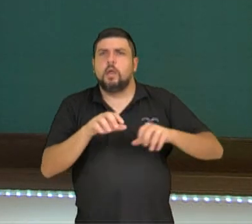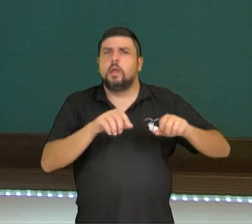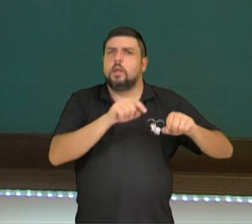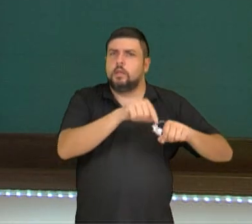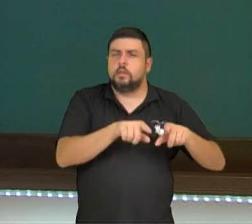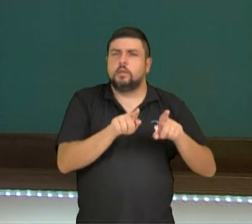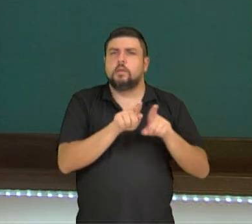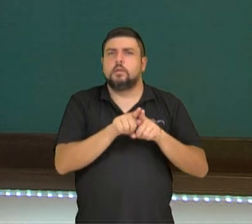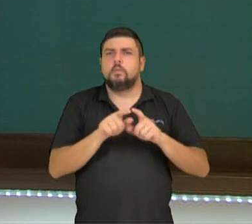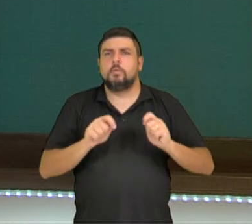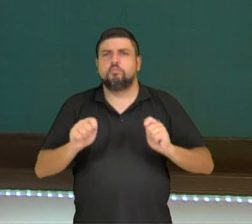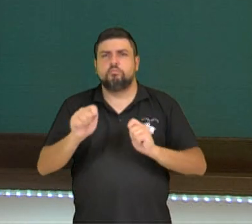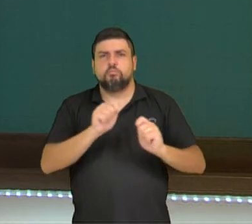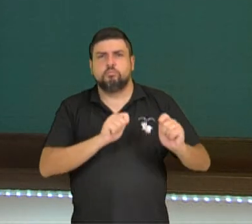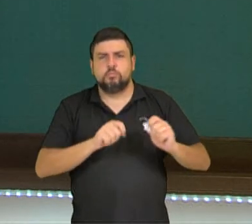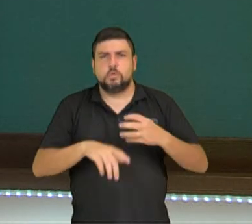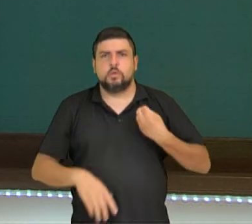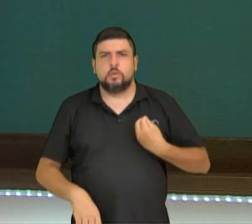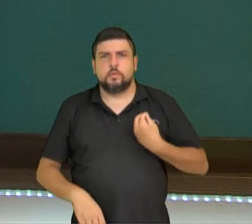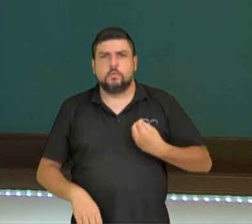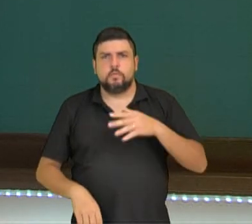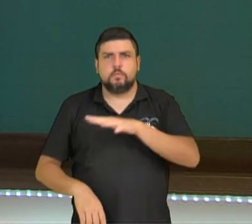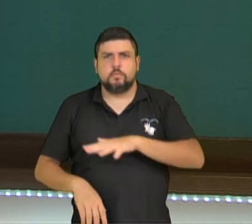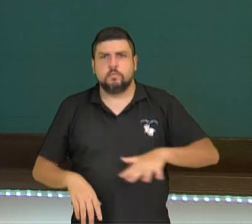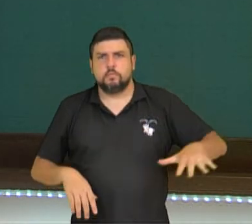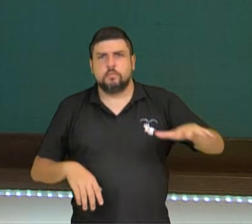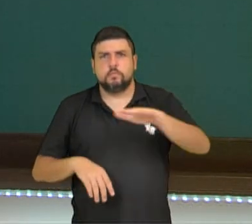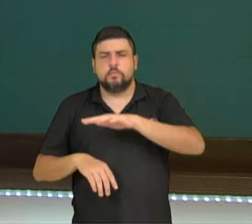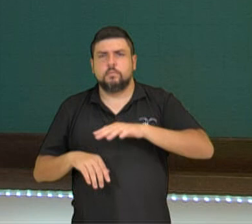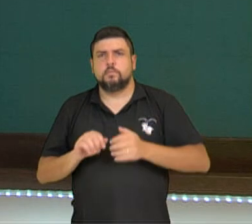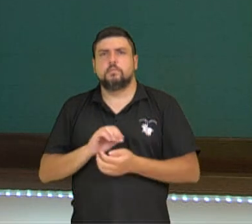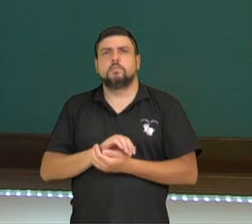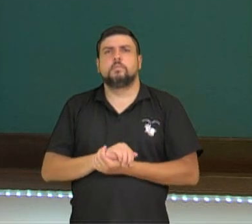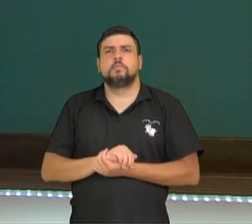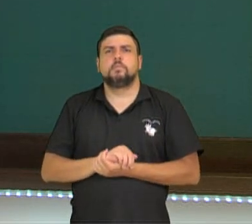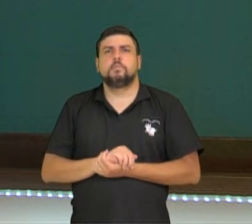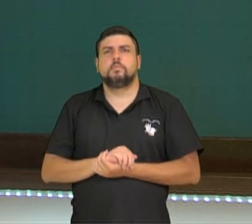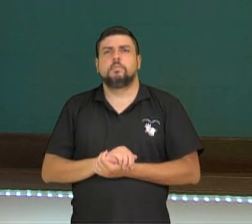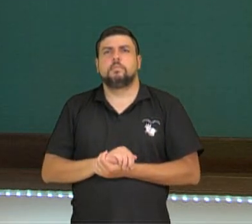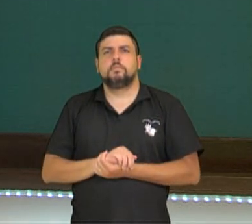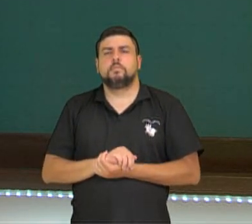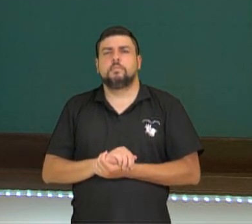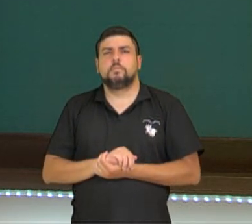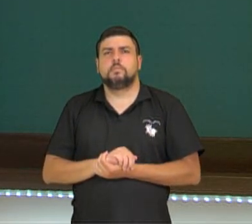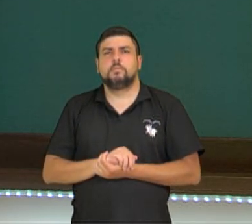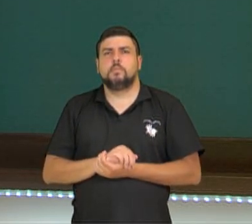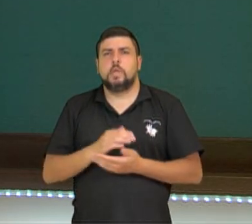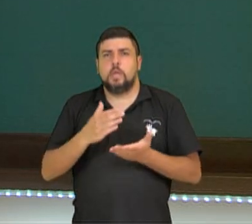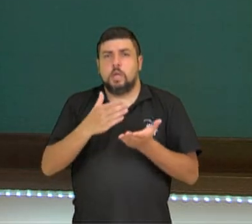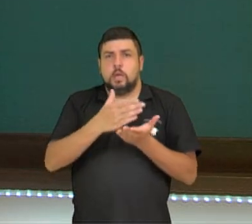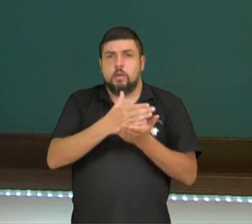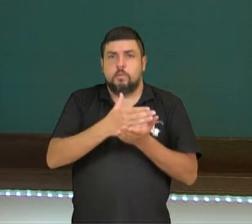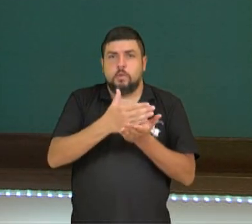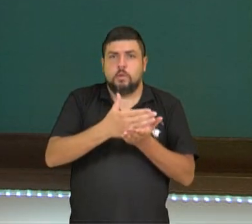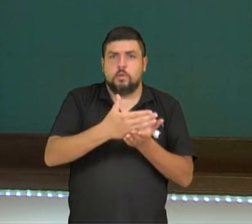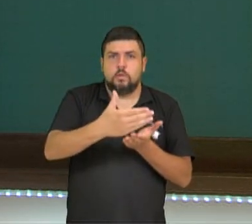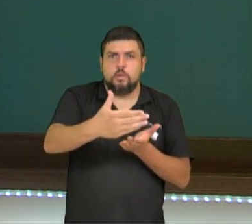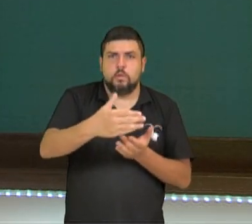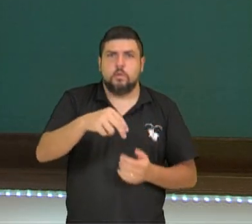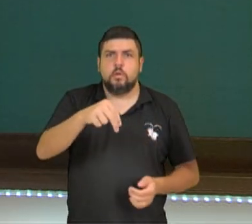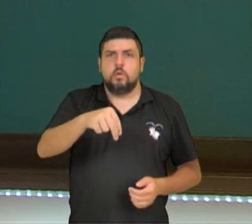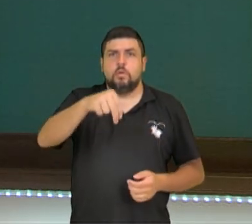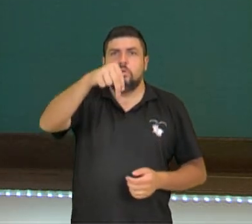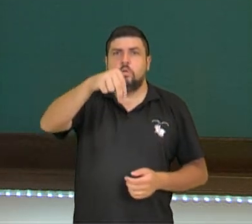econômicas desenvolvidas na agropecuária da região da bacia hidrográfica do Rio Tibagi. Na metade norte, na região ali da chamada Terra